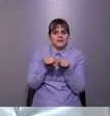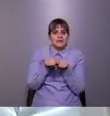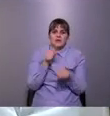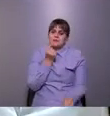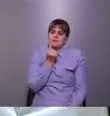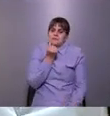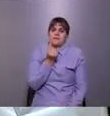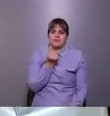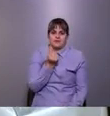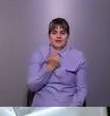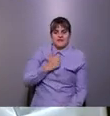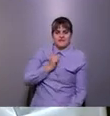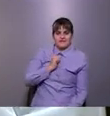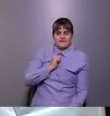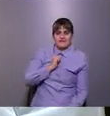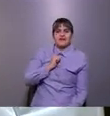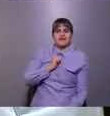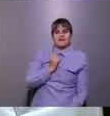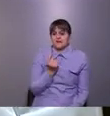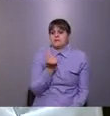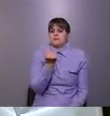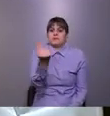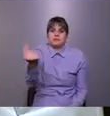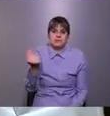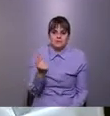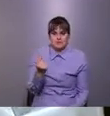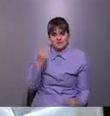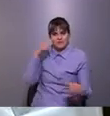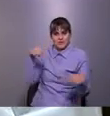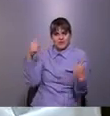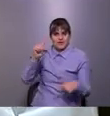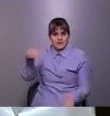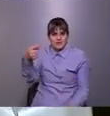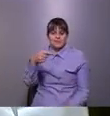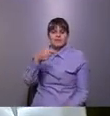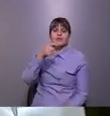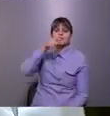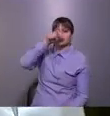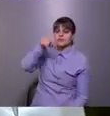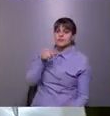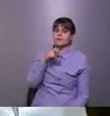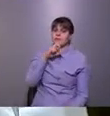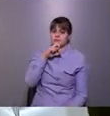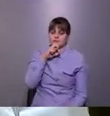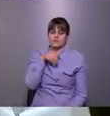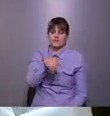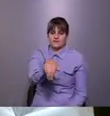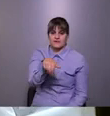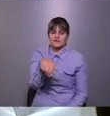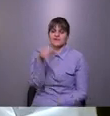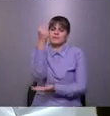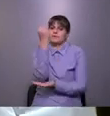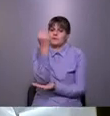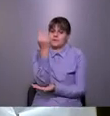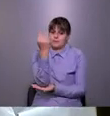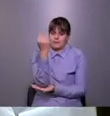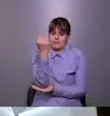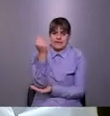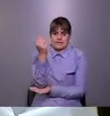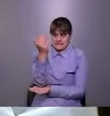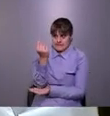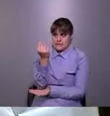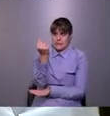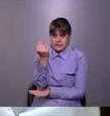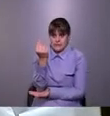vela, comunicámo-la a outros. O Senhor Bispo vai acender a sua vela no Círio Pascal.